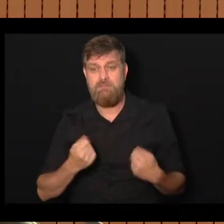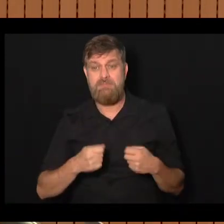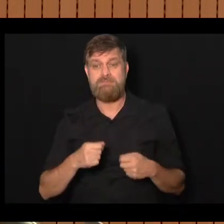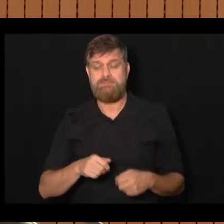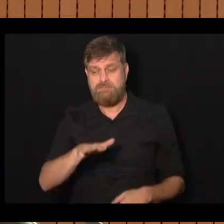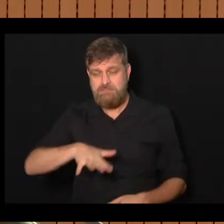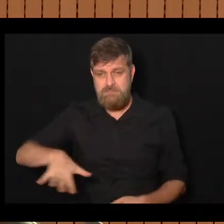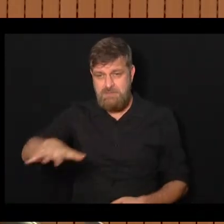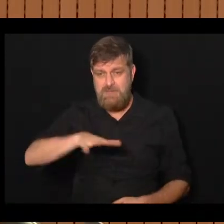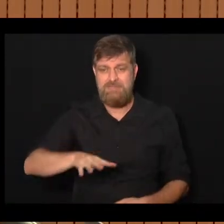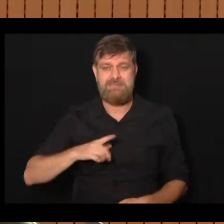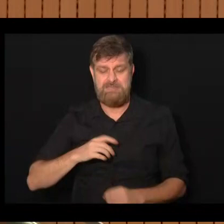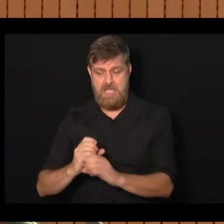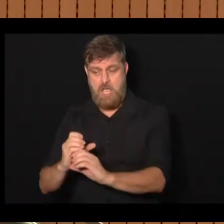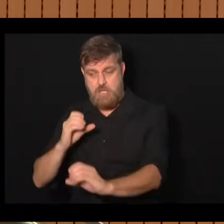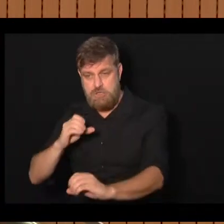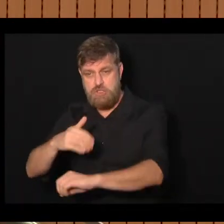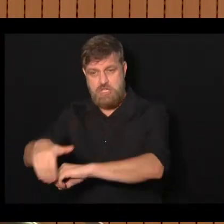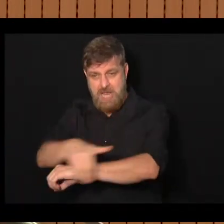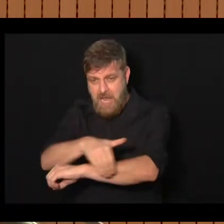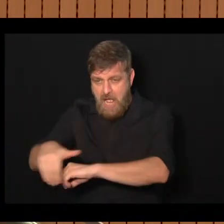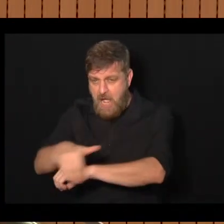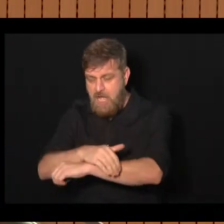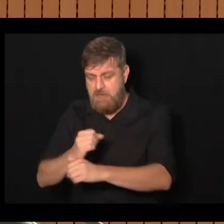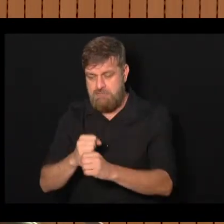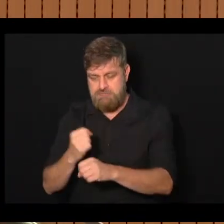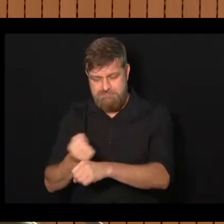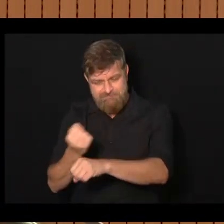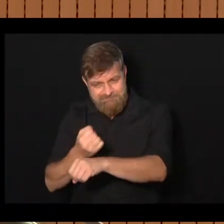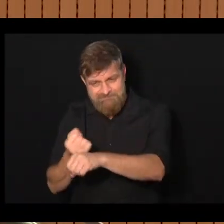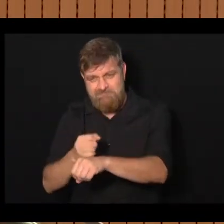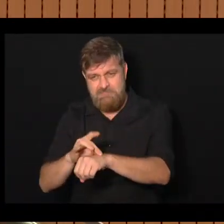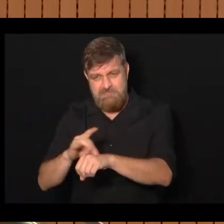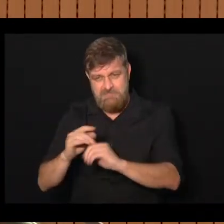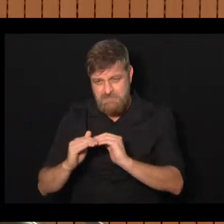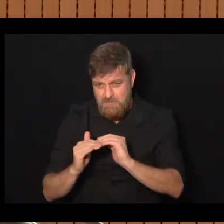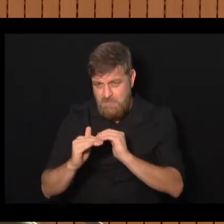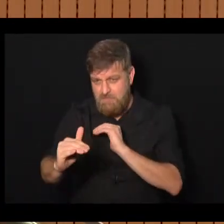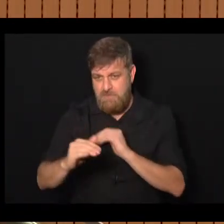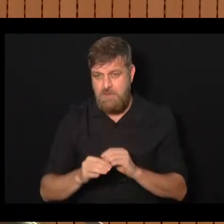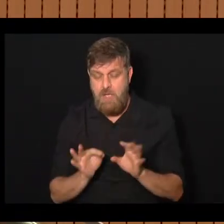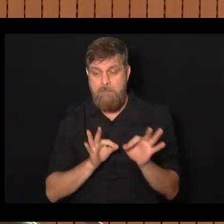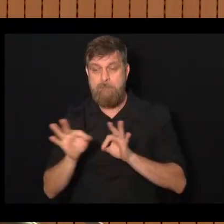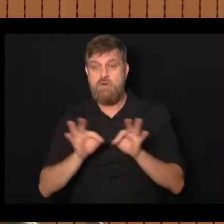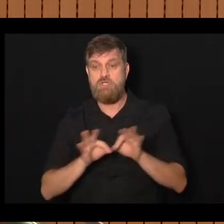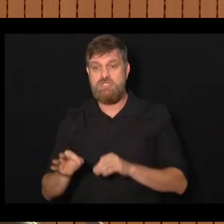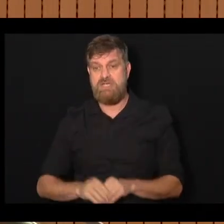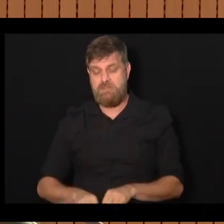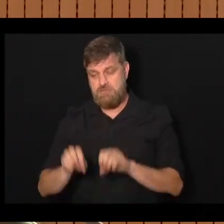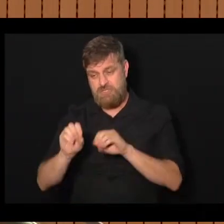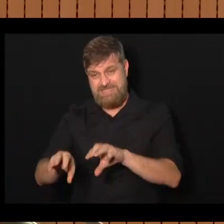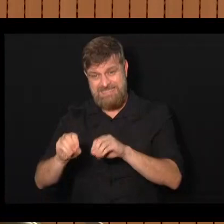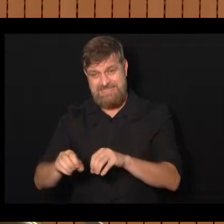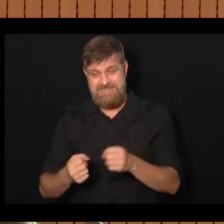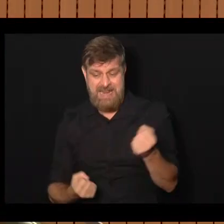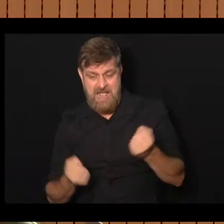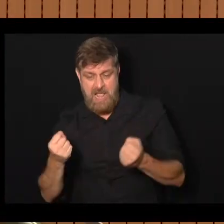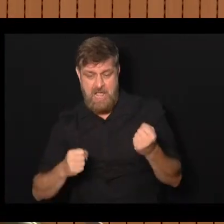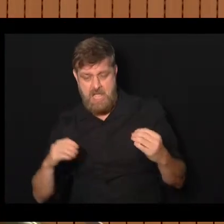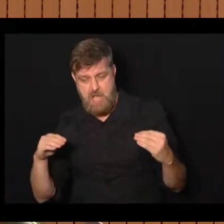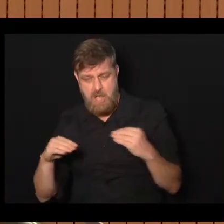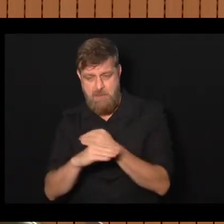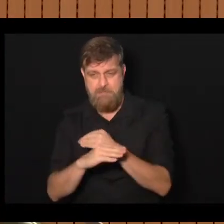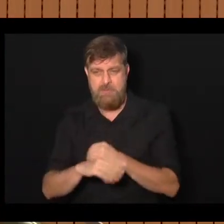com engenharia de trânsito, com projetos de educação de trânsito, com sinalização, dentre